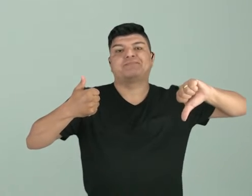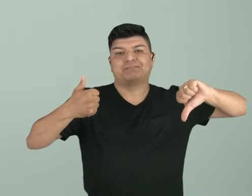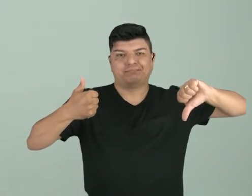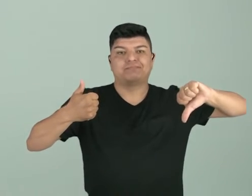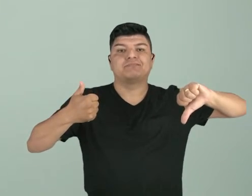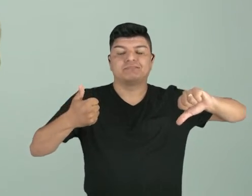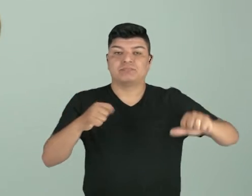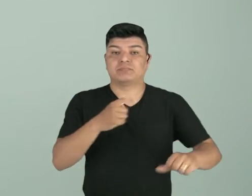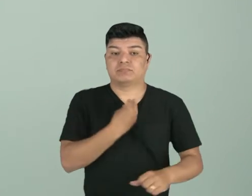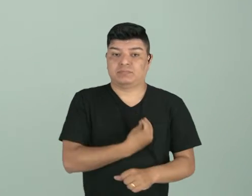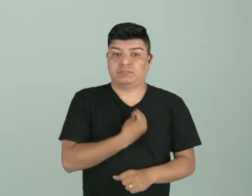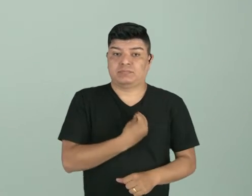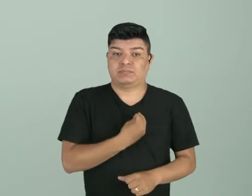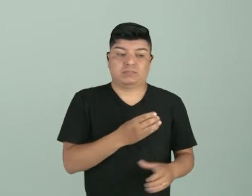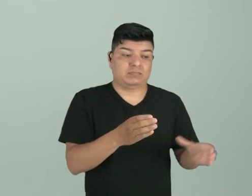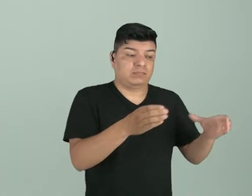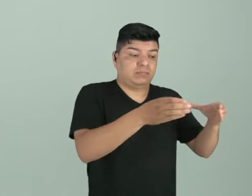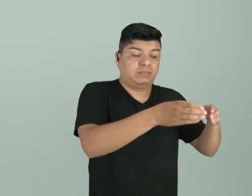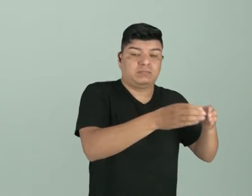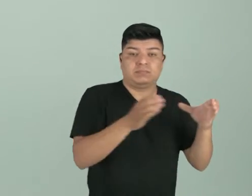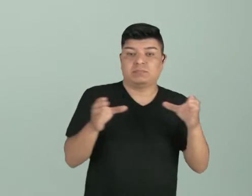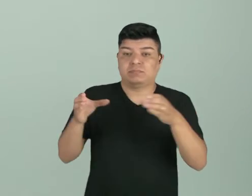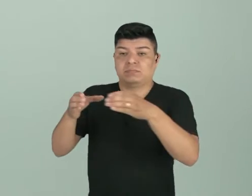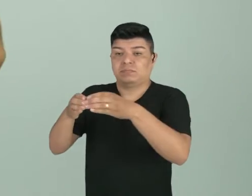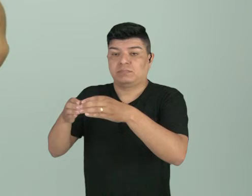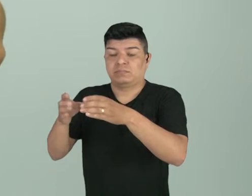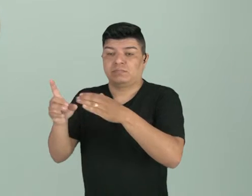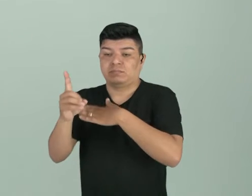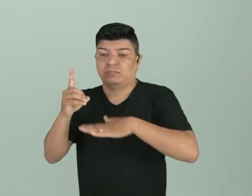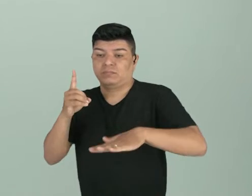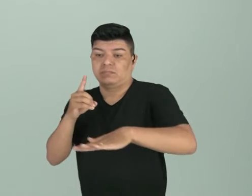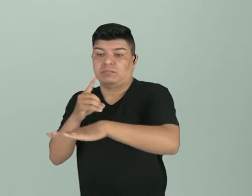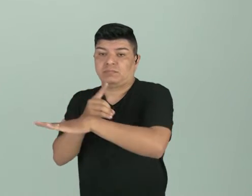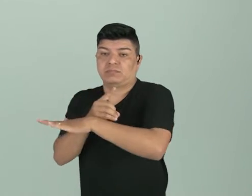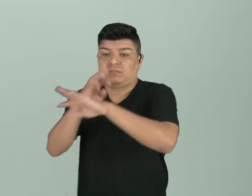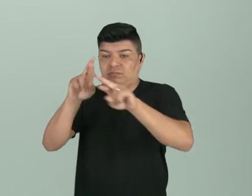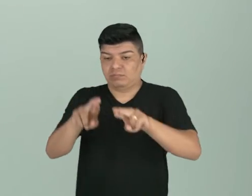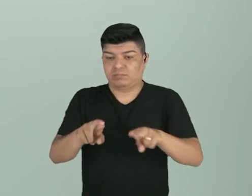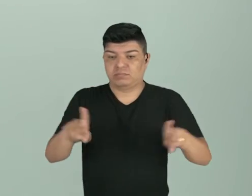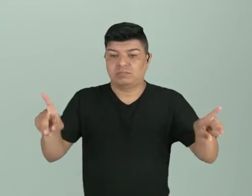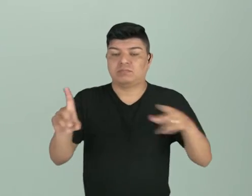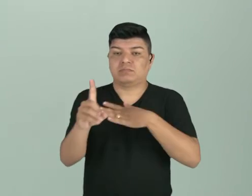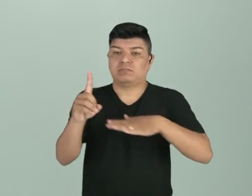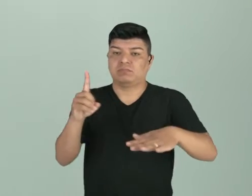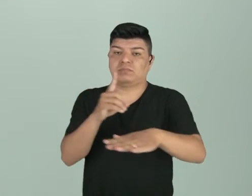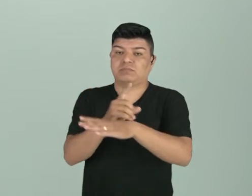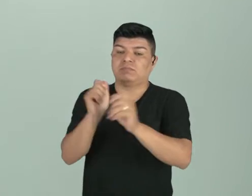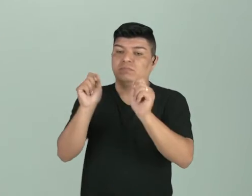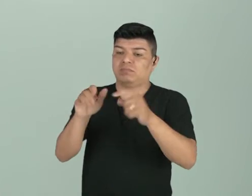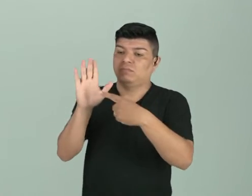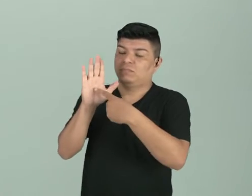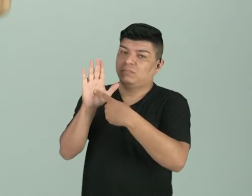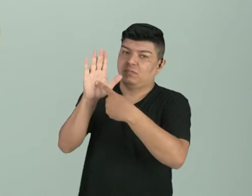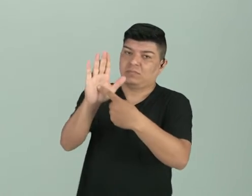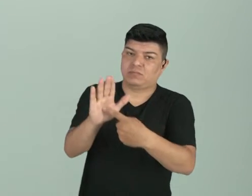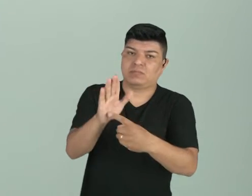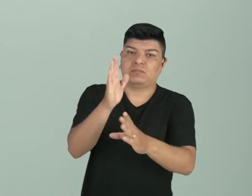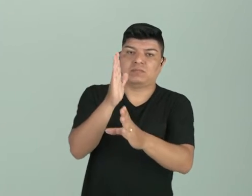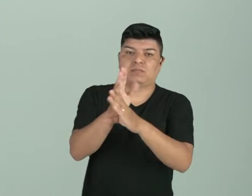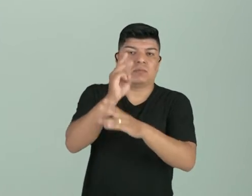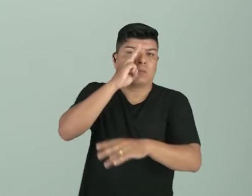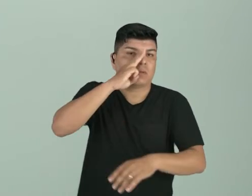A existência das classes sociais é a maior contradição que uma sociedade pode apresentar em acordo